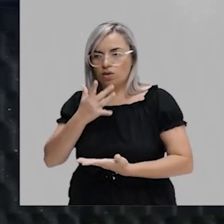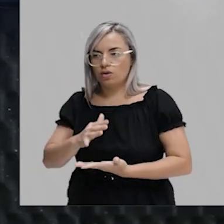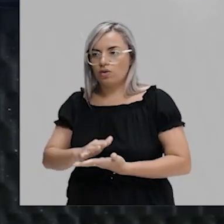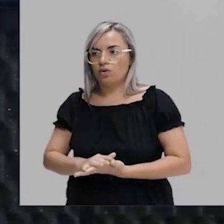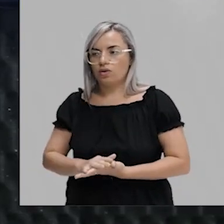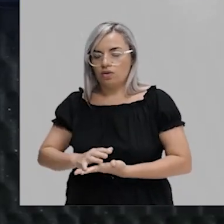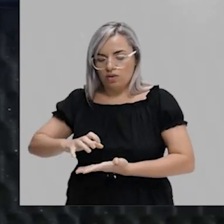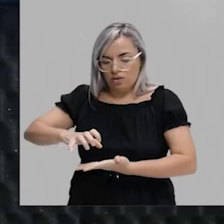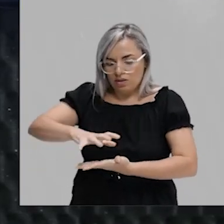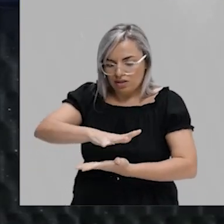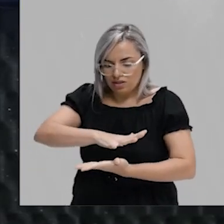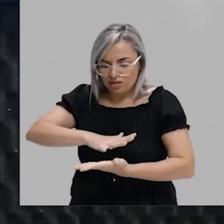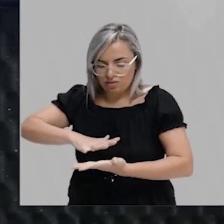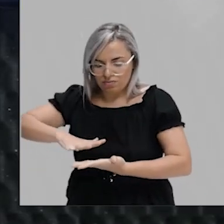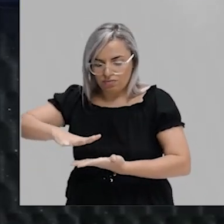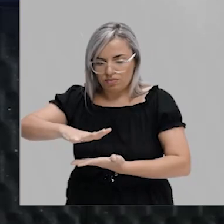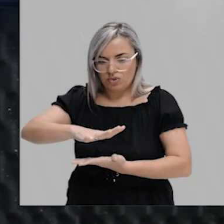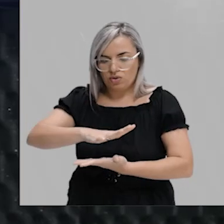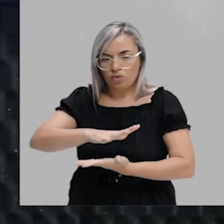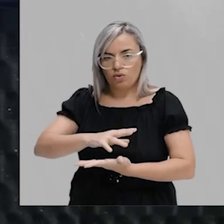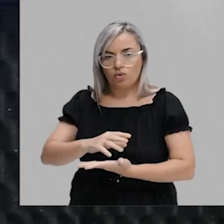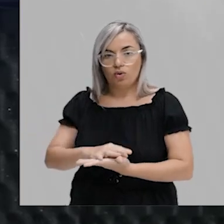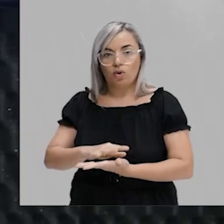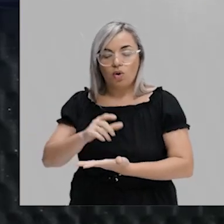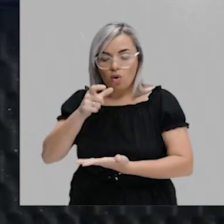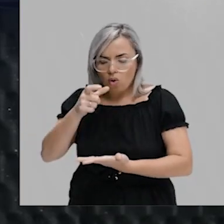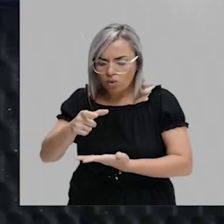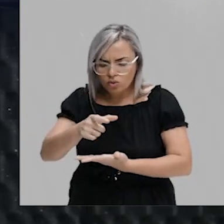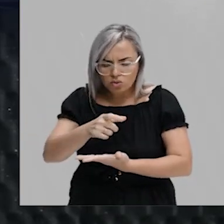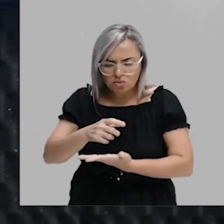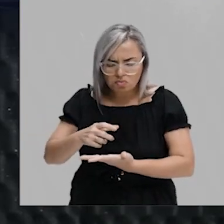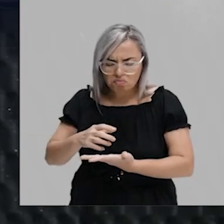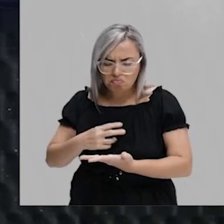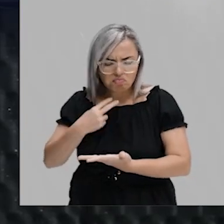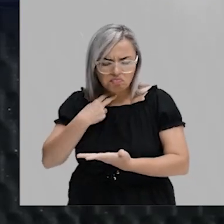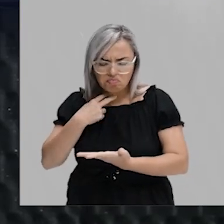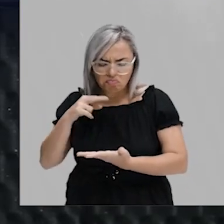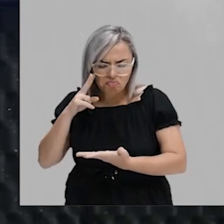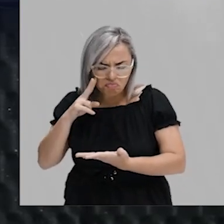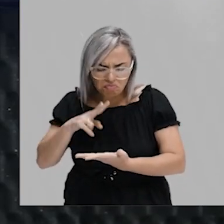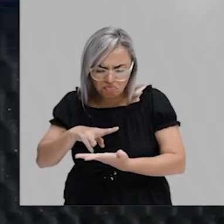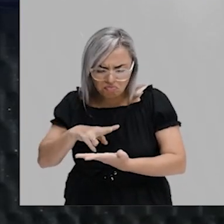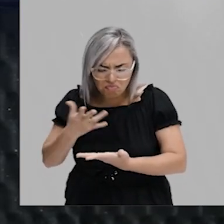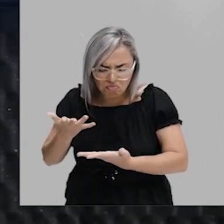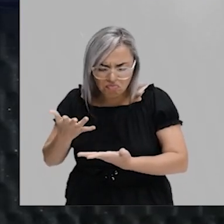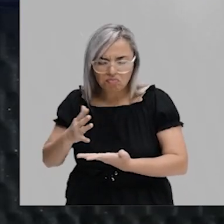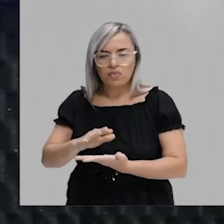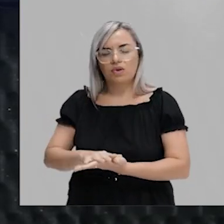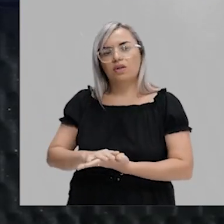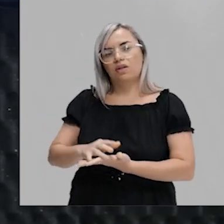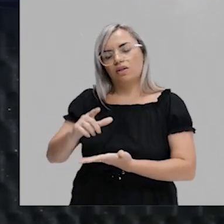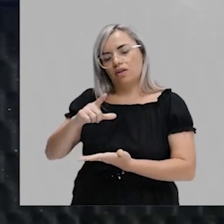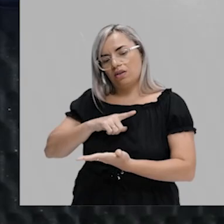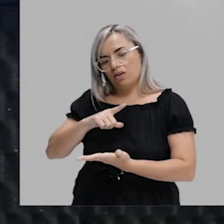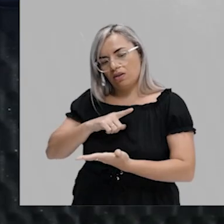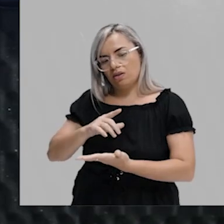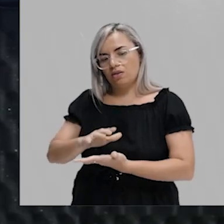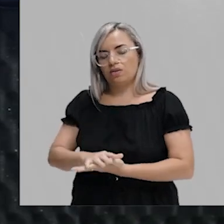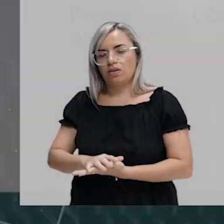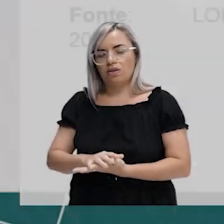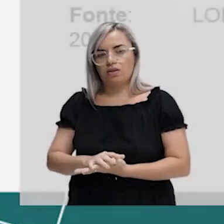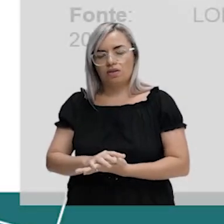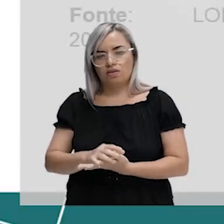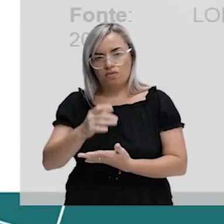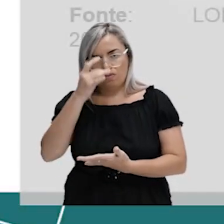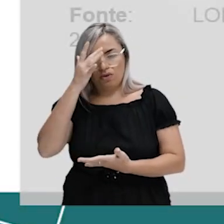dessas regiões onde eu não posso ver, tá? Então, existe, né, uma maneira de a